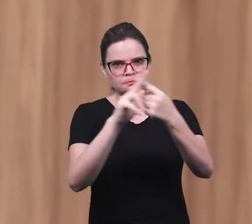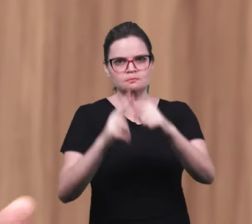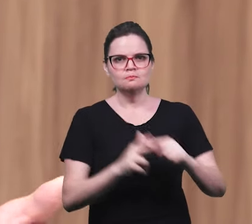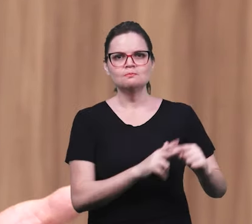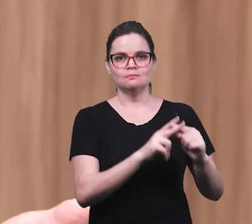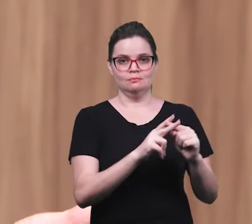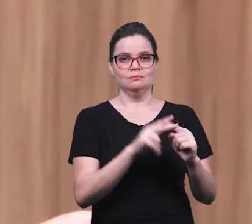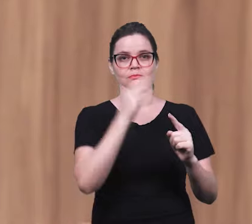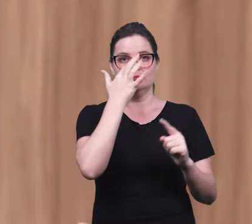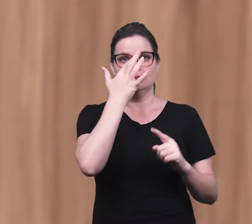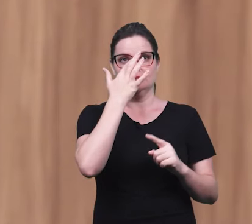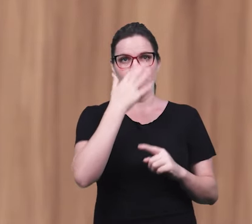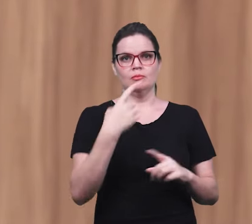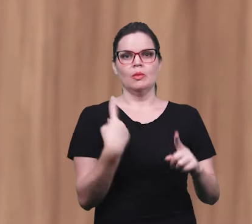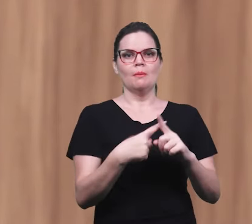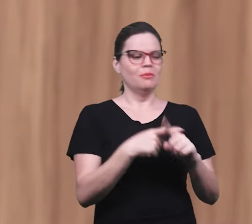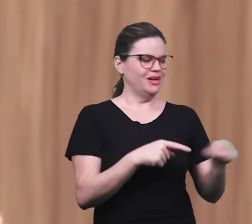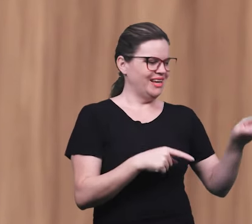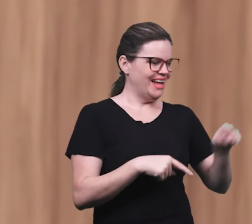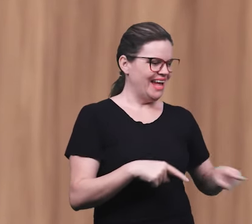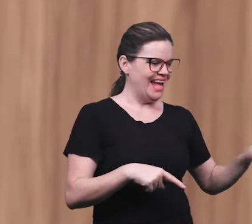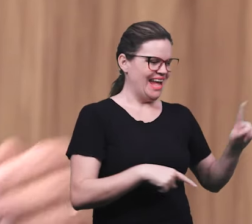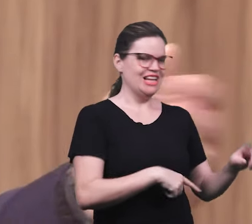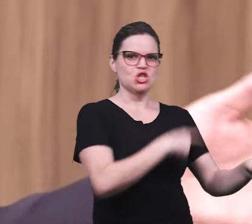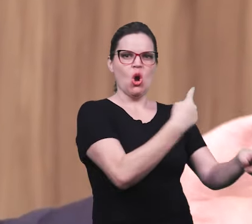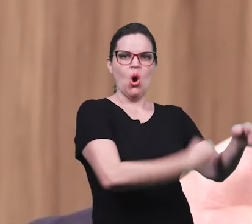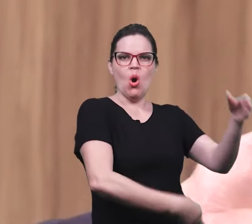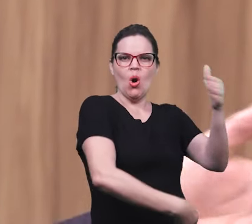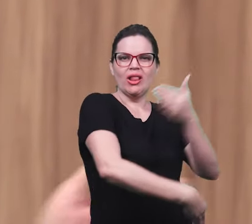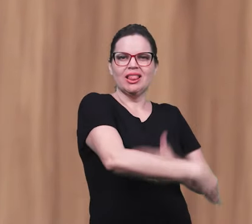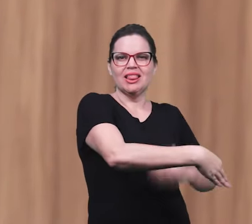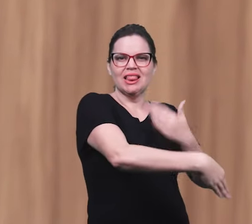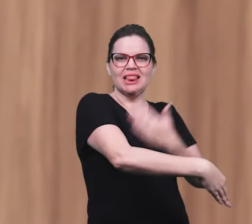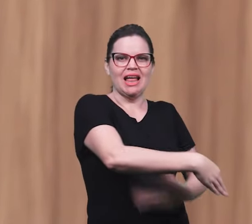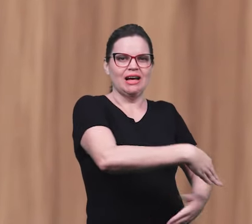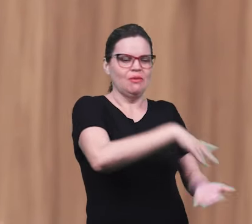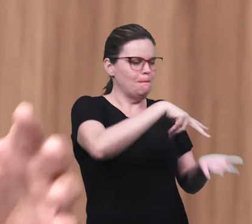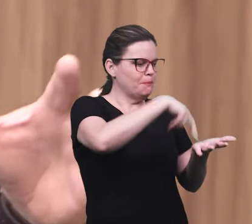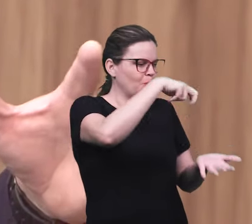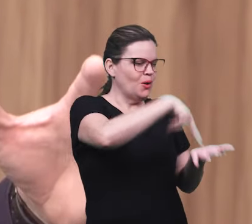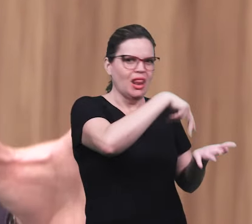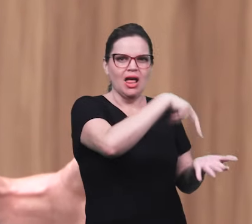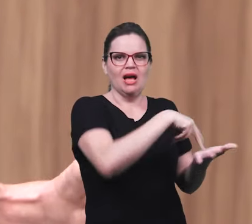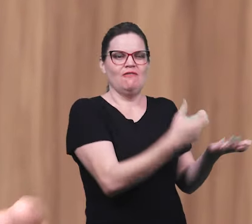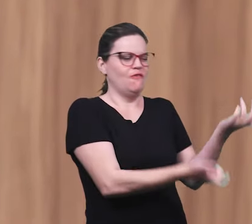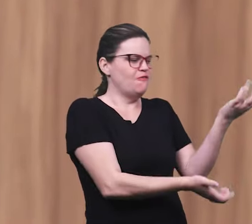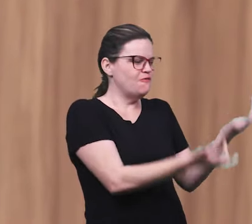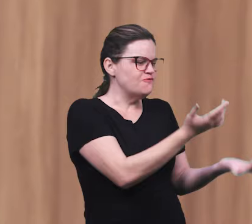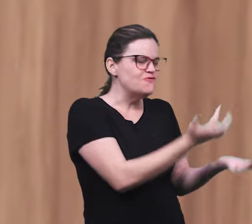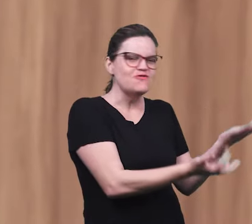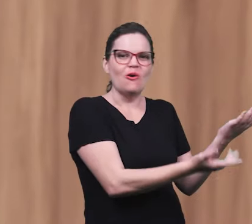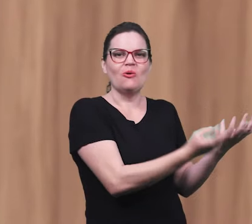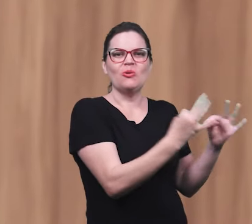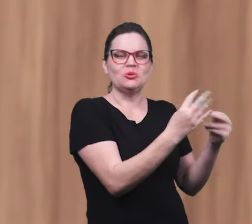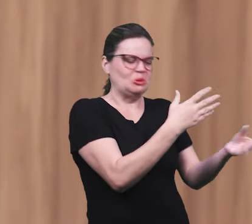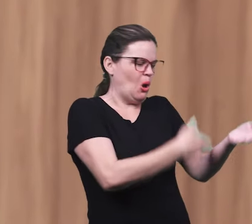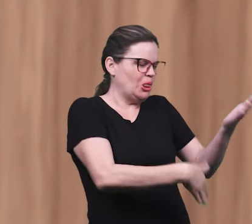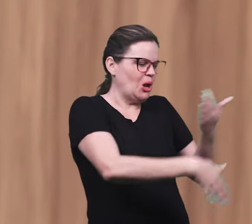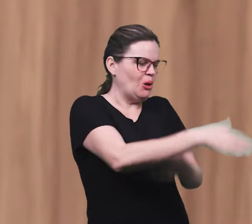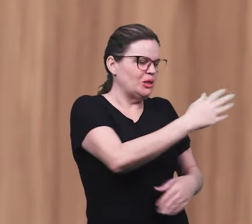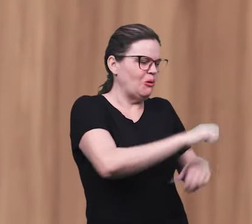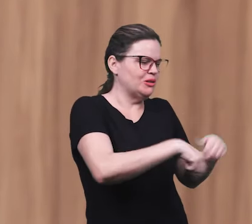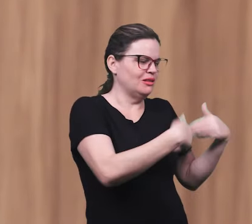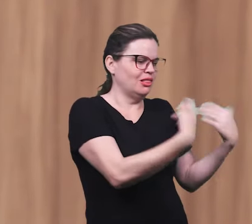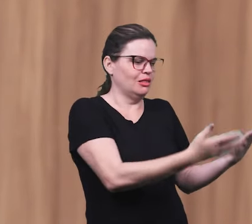triste, né? Eles se mutilavam, eles pulavam, eles chegaram a quebrar o altar. Ele colocou tudo em ordem. A Bíblia diz assim